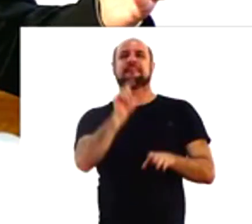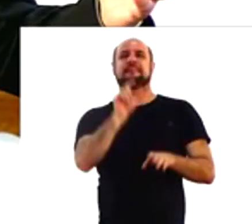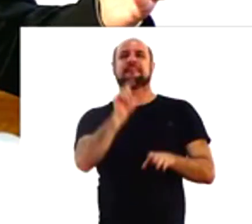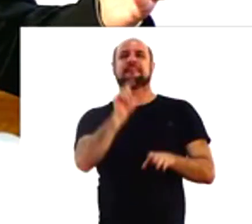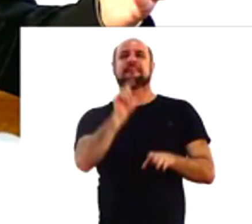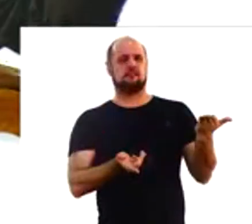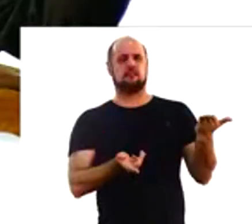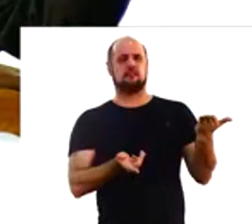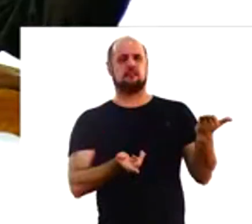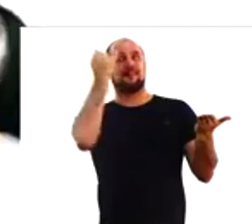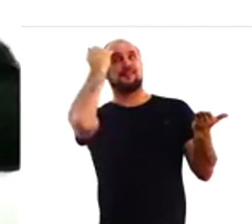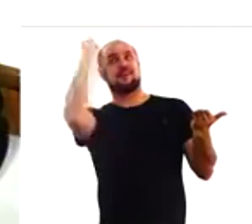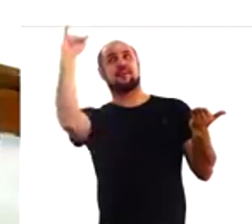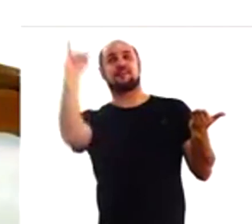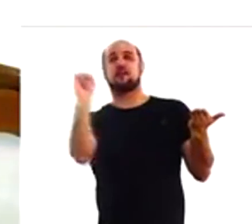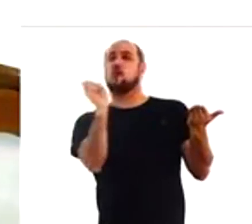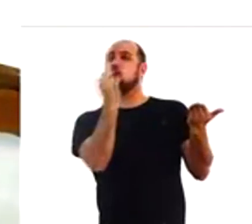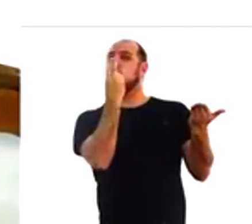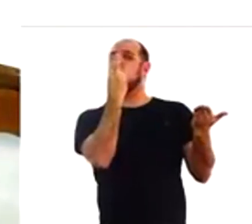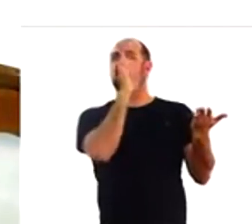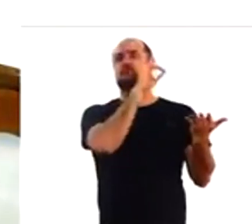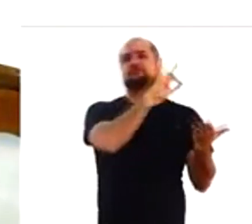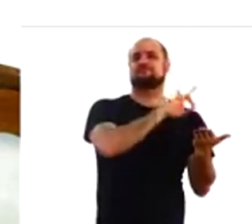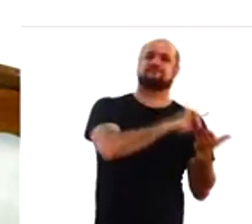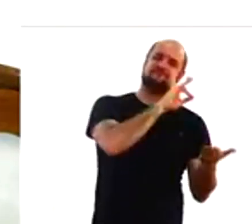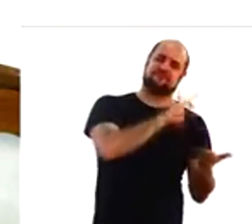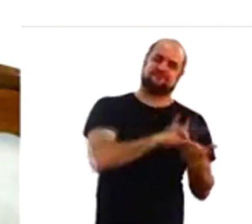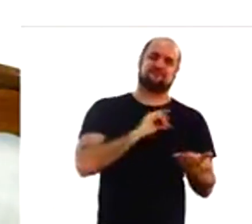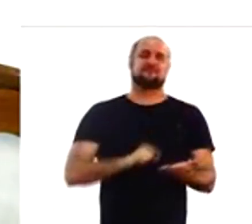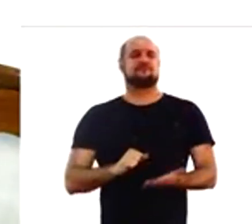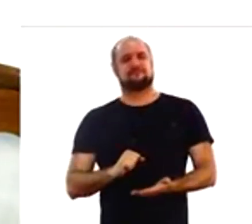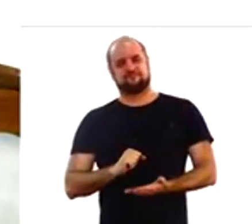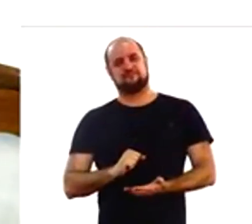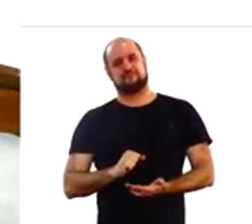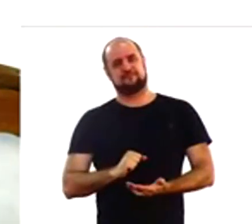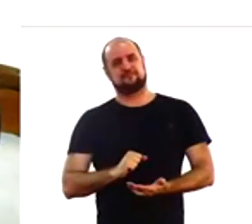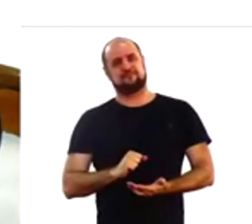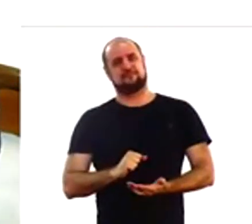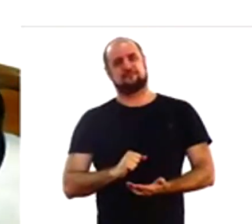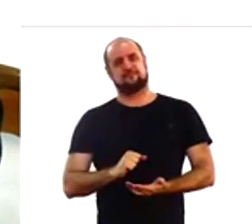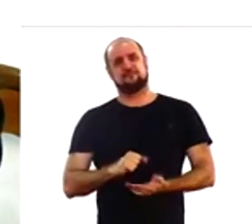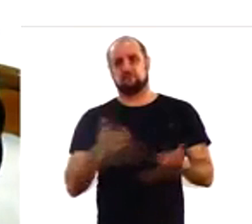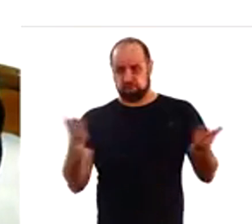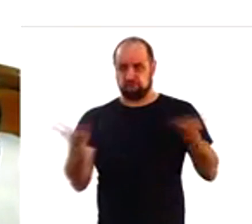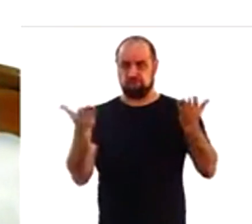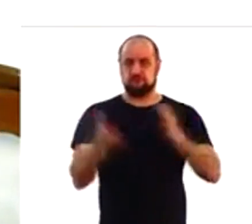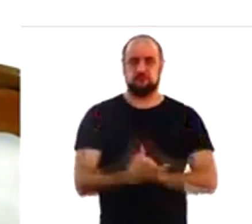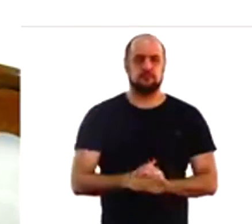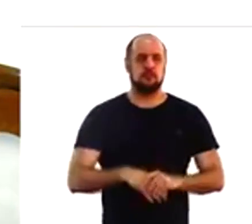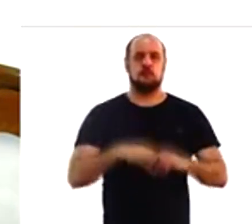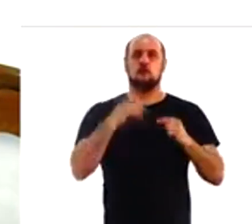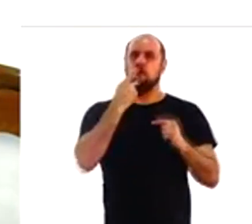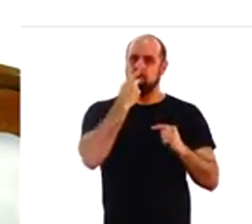um conceito ou é alguma coisa real? Pois bem, eu quero